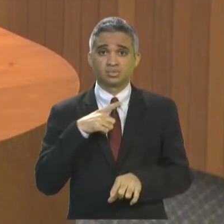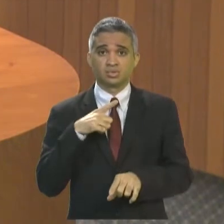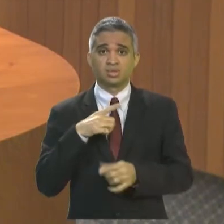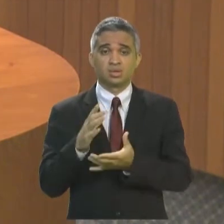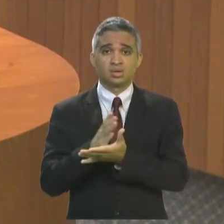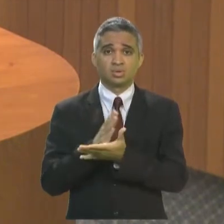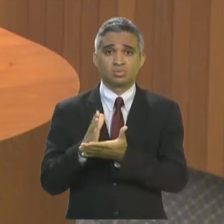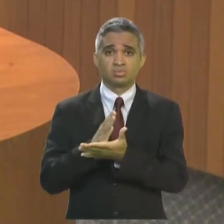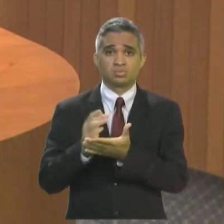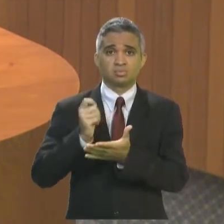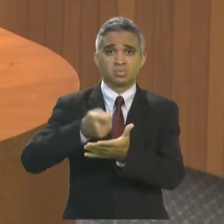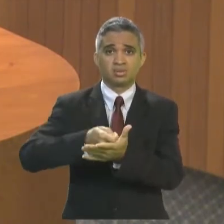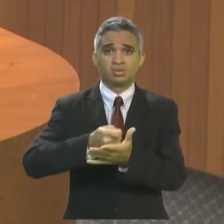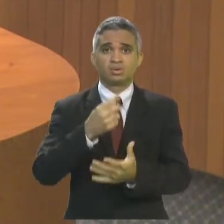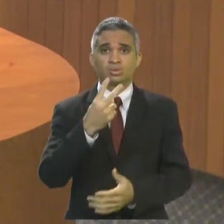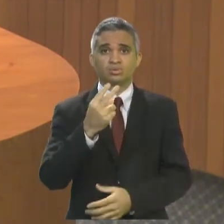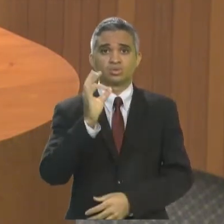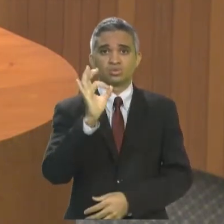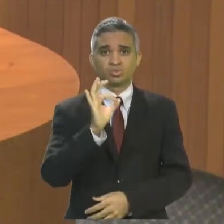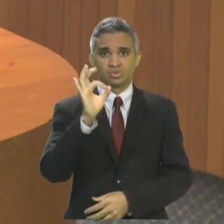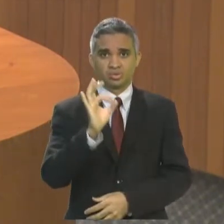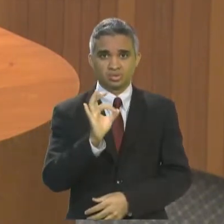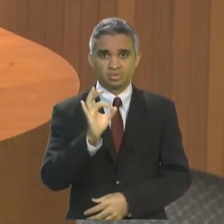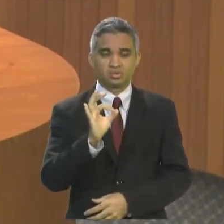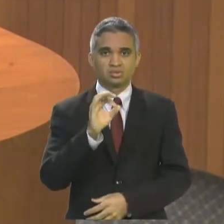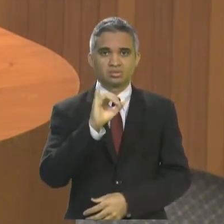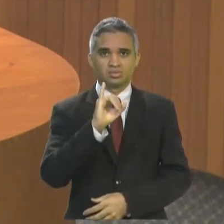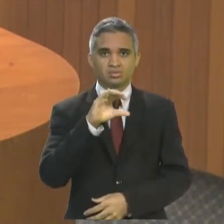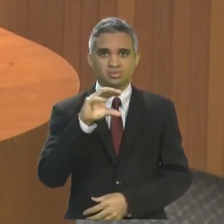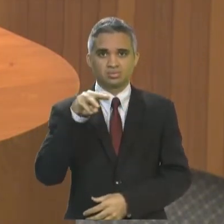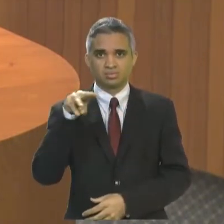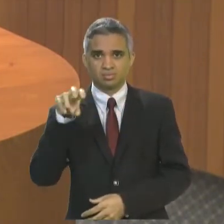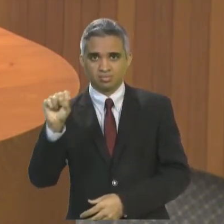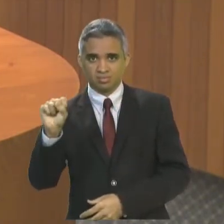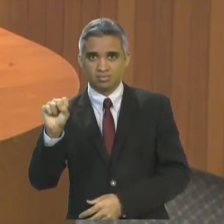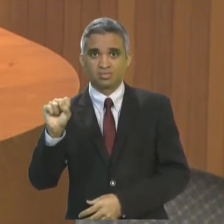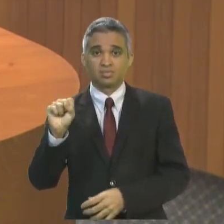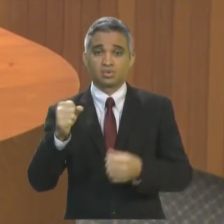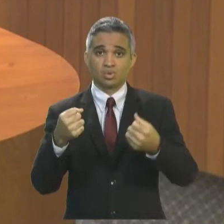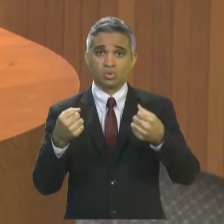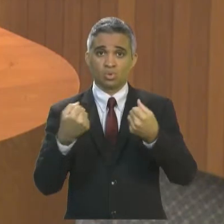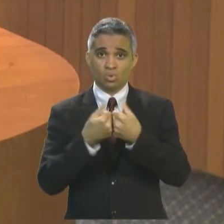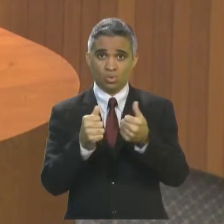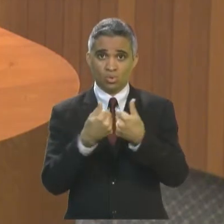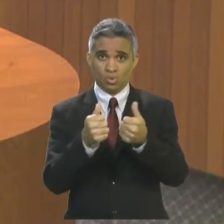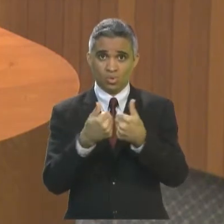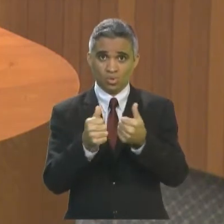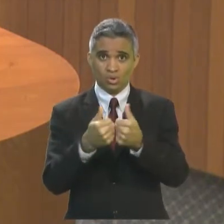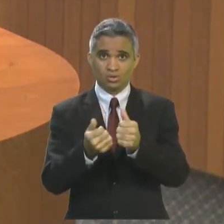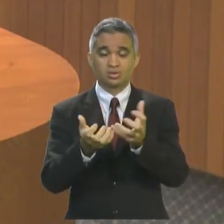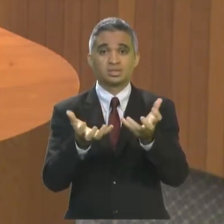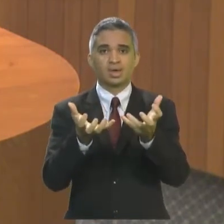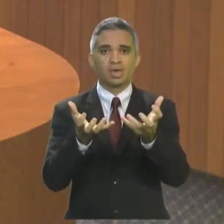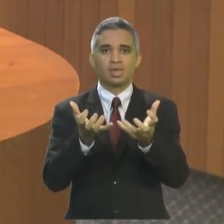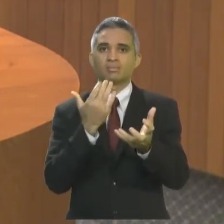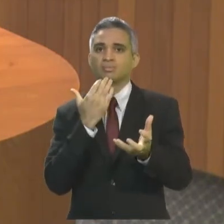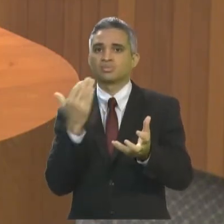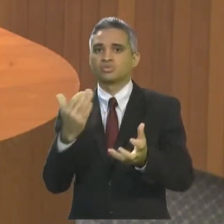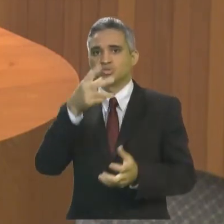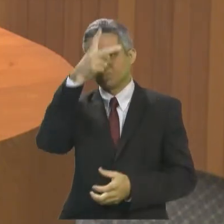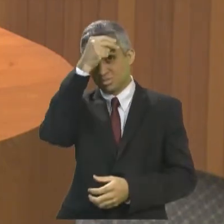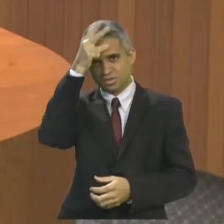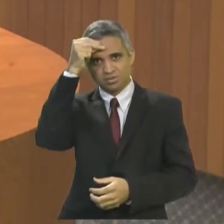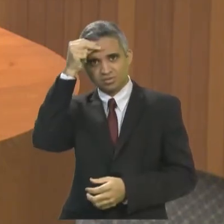de ICMS apenas, eles já estão projetando aumento de 30 centavos. Vão colocar na mesa do prefeito. Eu tenho